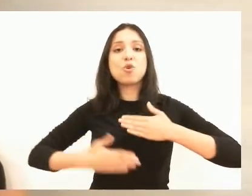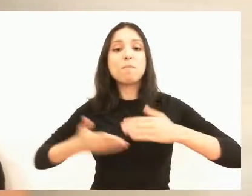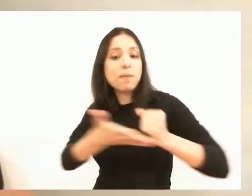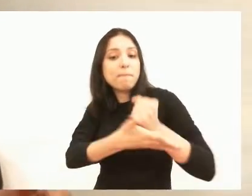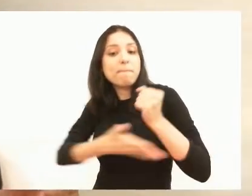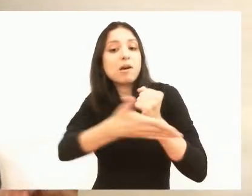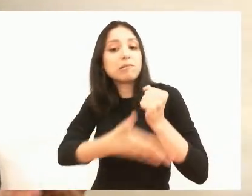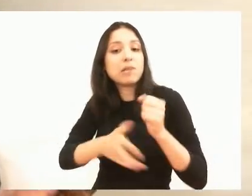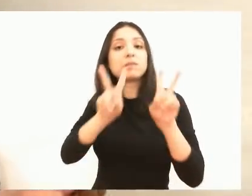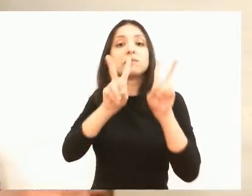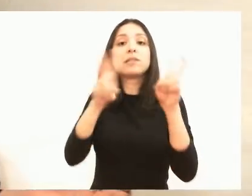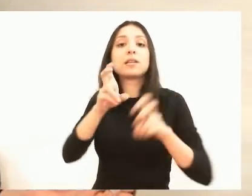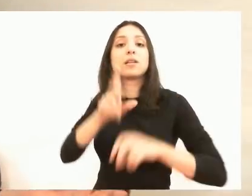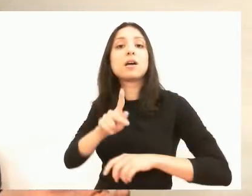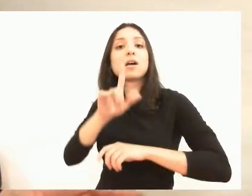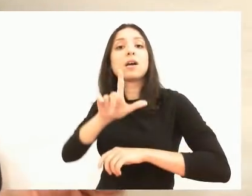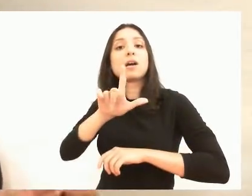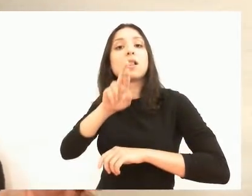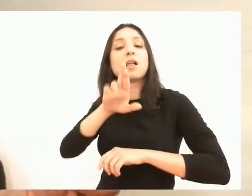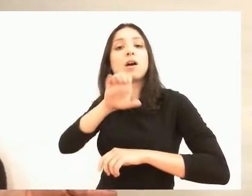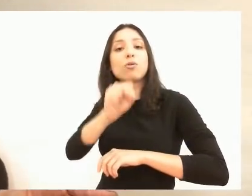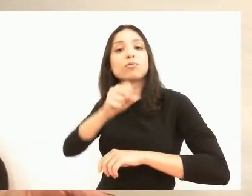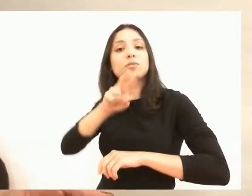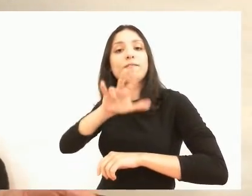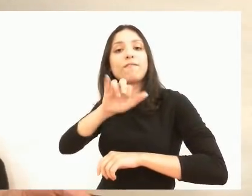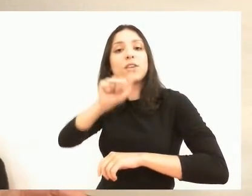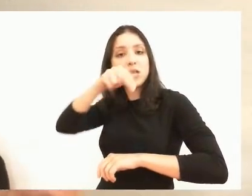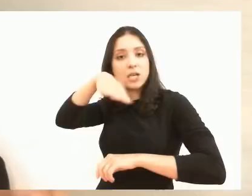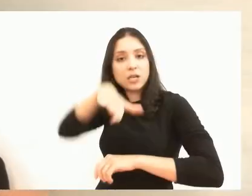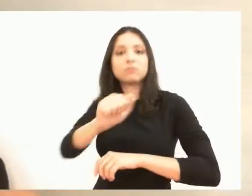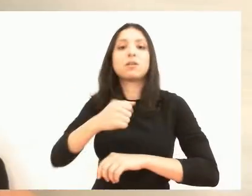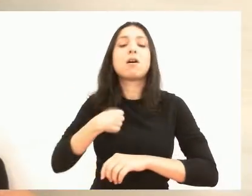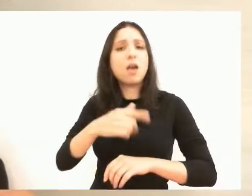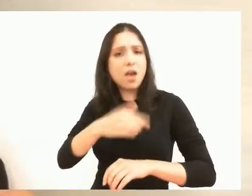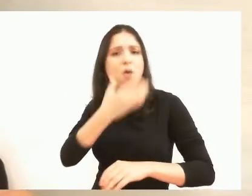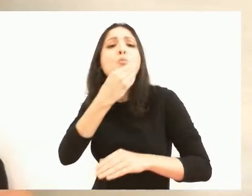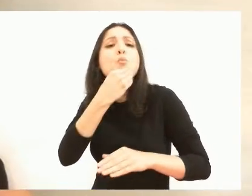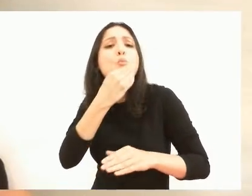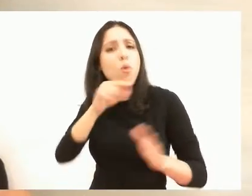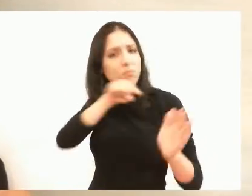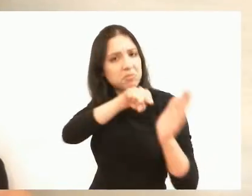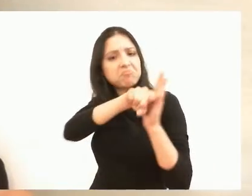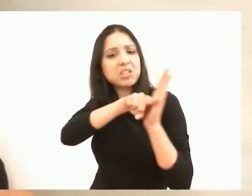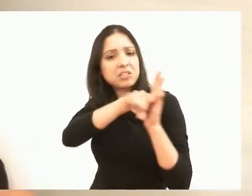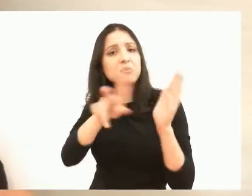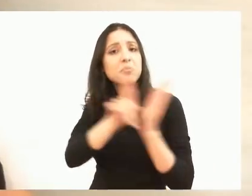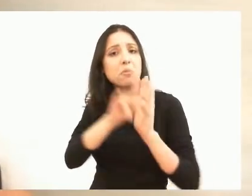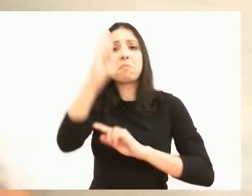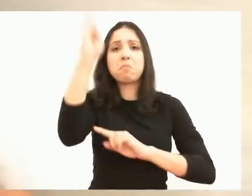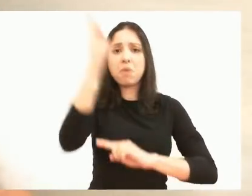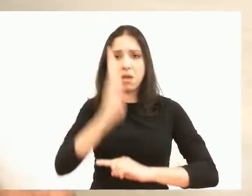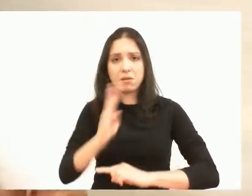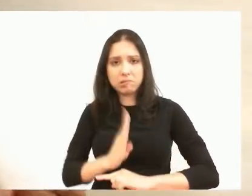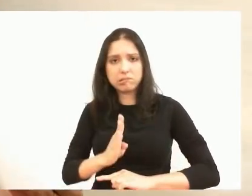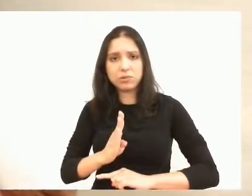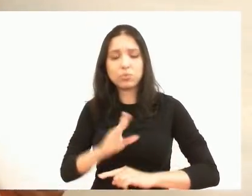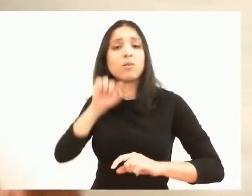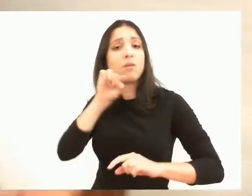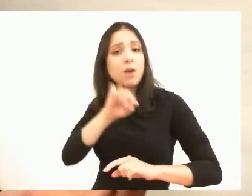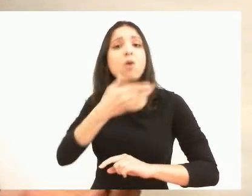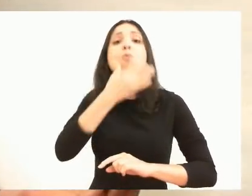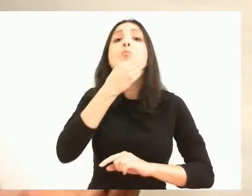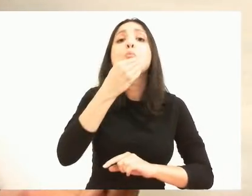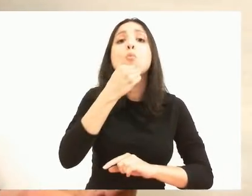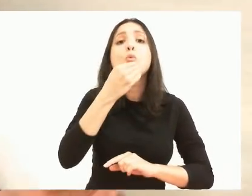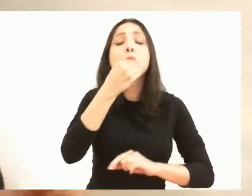vianna pra quem não conhece o klaus vianna ele foi um pesquisador brasileiro e em